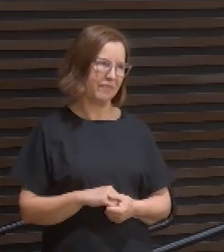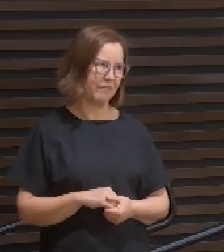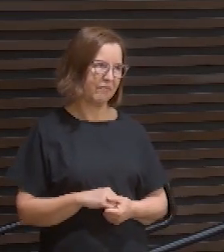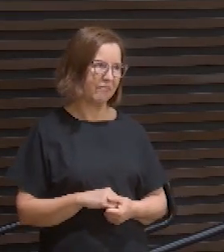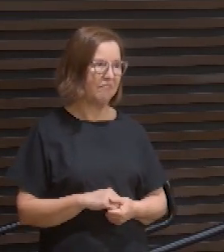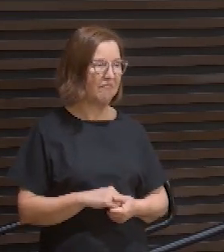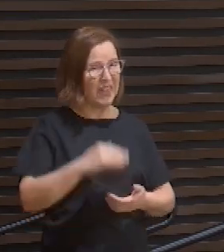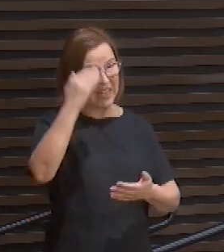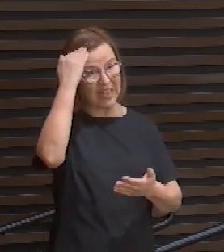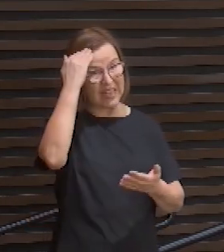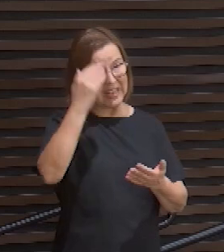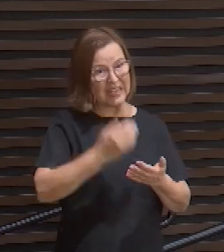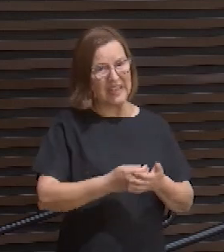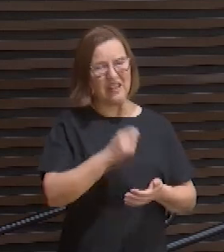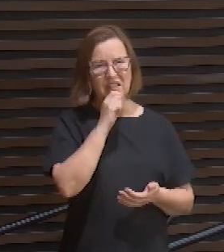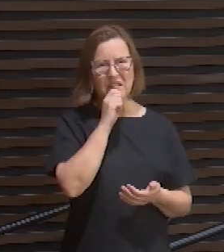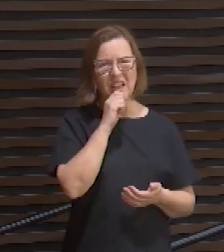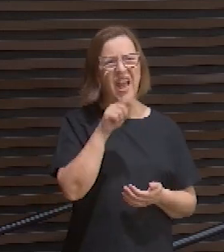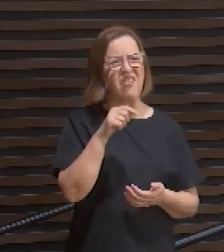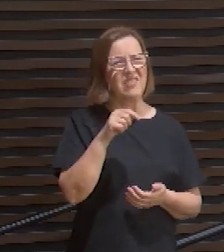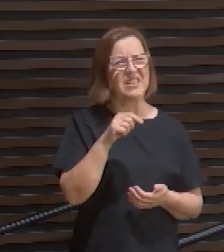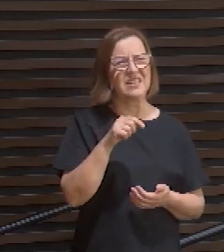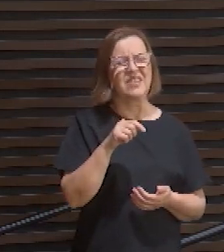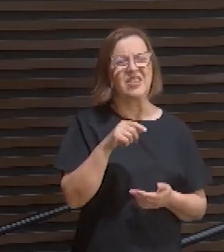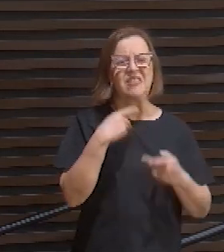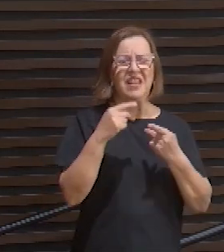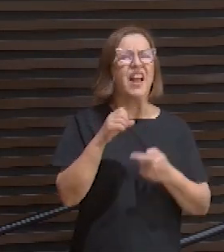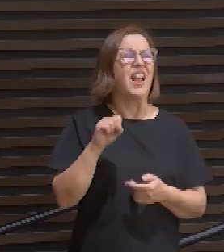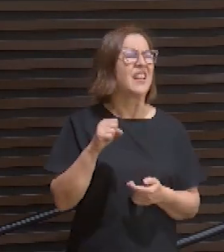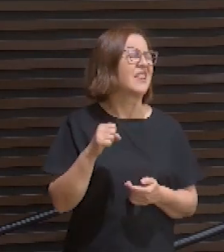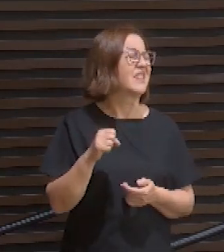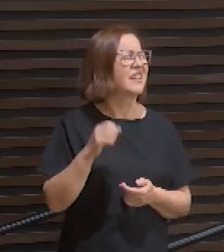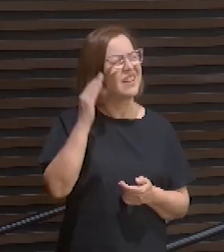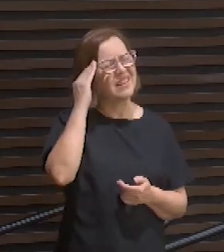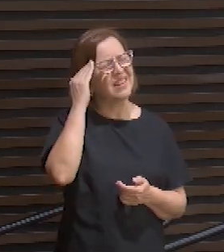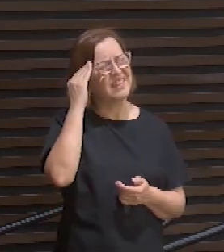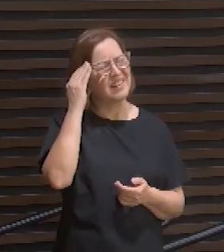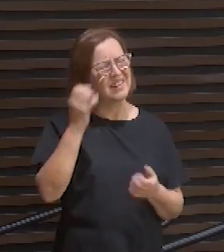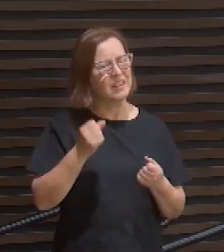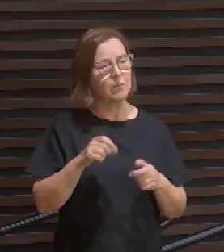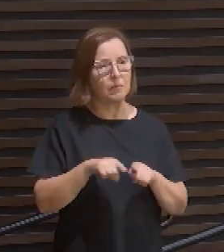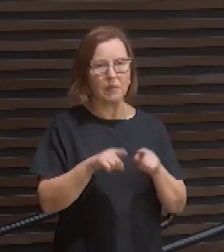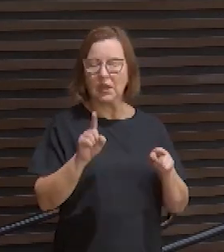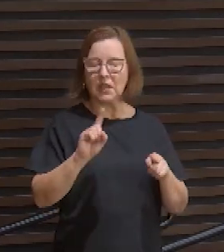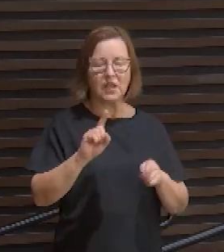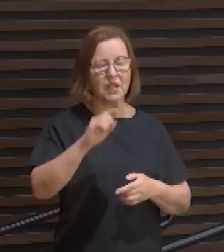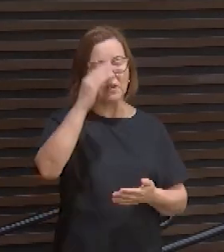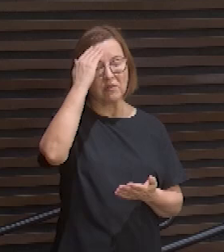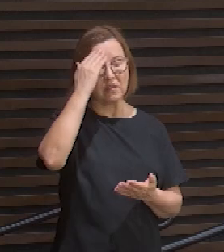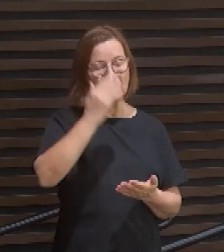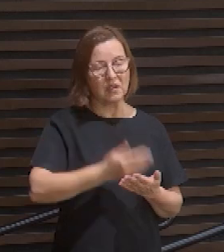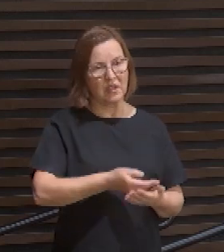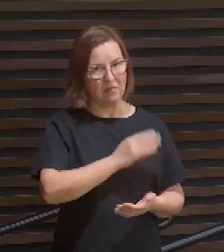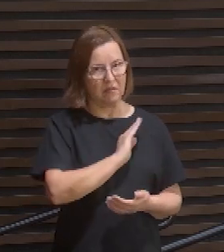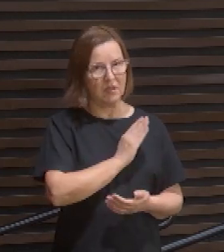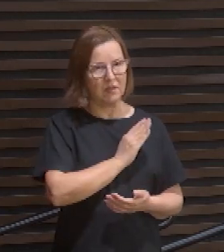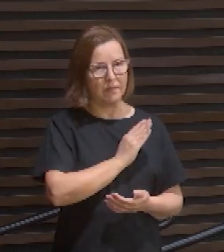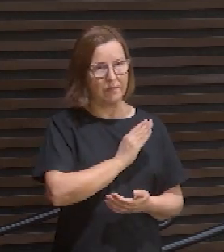Crer em vão é você concordar, entender a doutrina, até aceitá-la, mas não crer com o